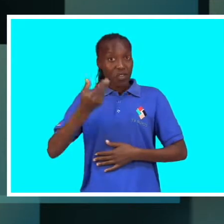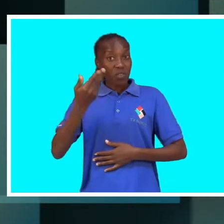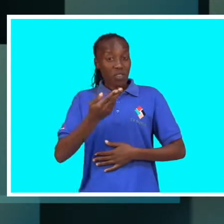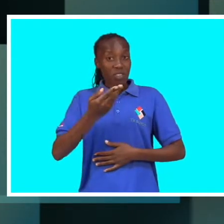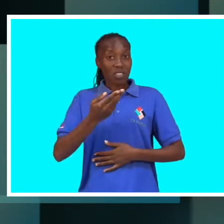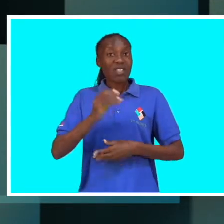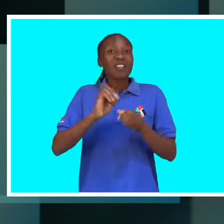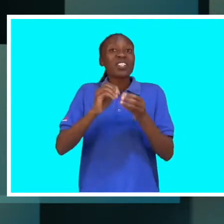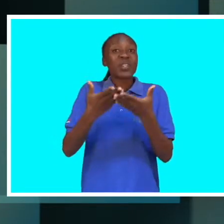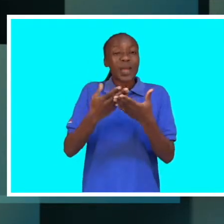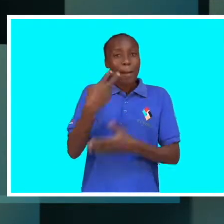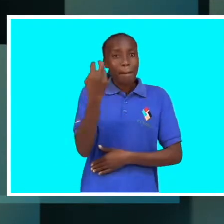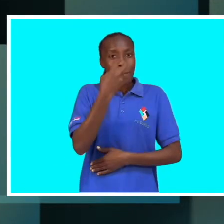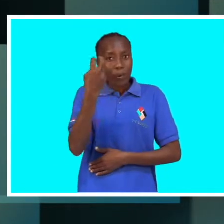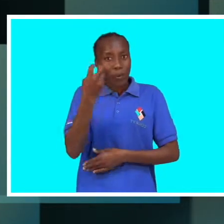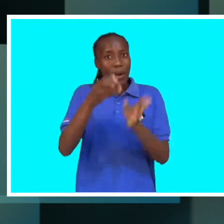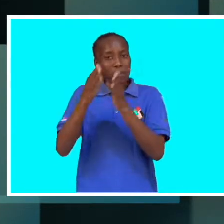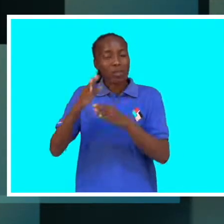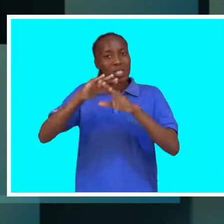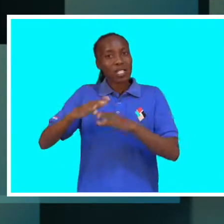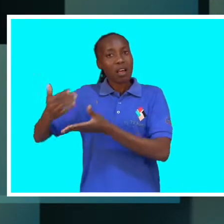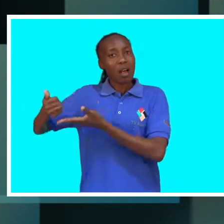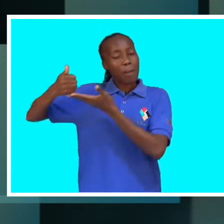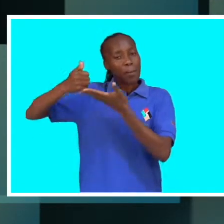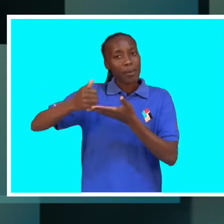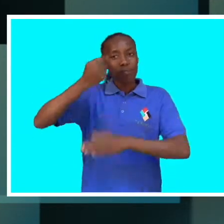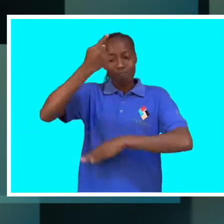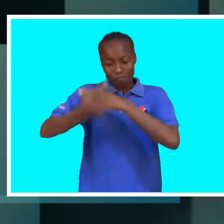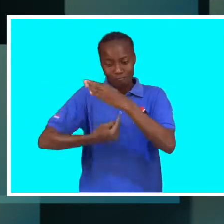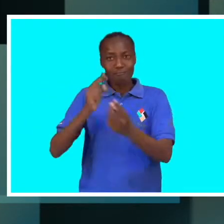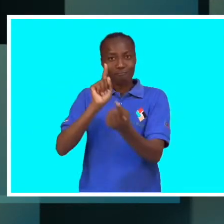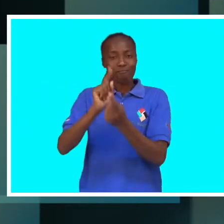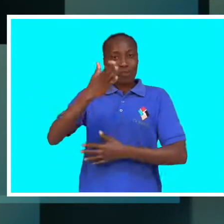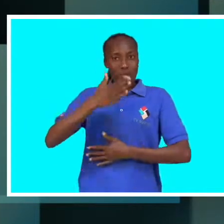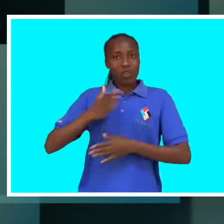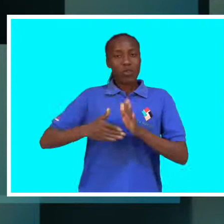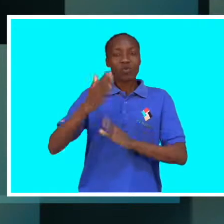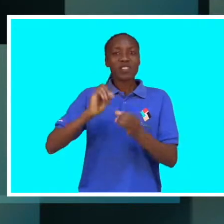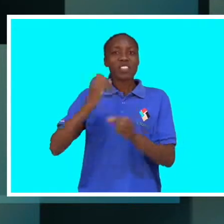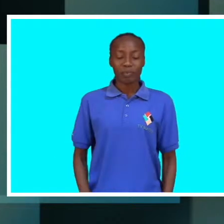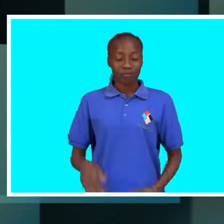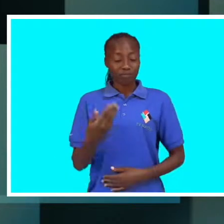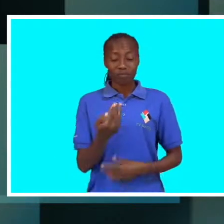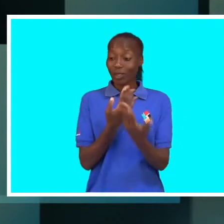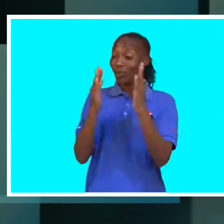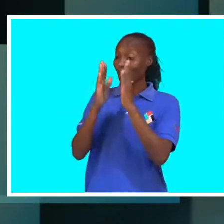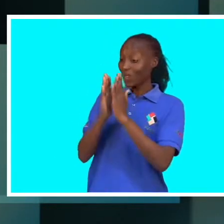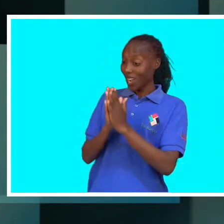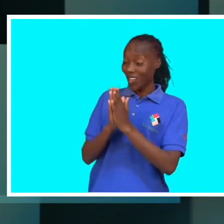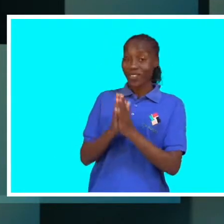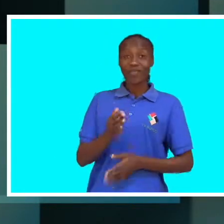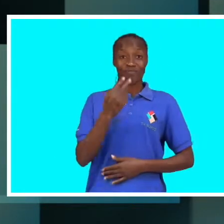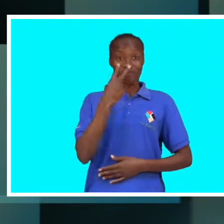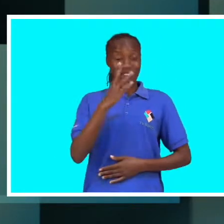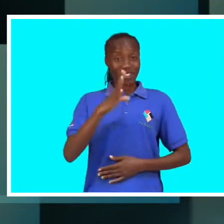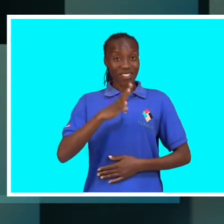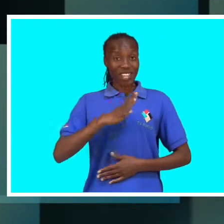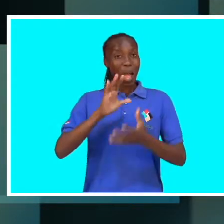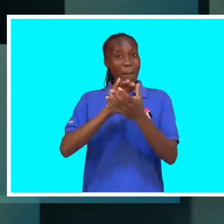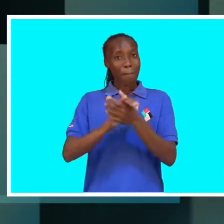Você que já procura a pessoa que está a apoiar você, vem comigo, depois eu começo a fazer teu trabalho. Muito obrigado. Foi assim,